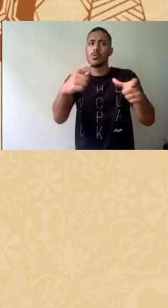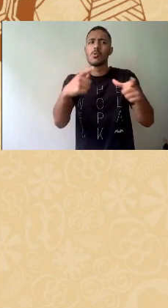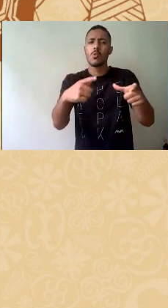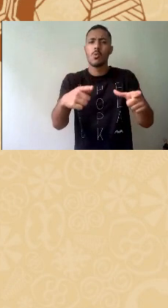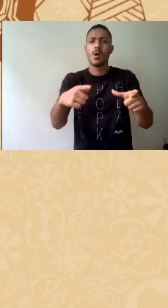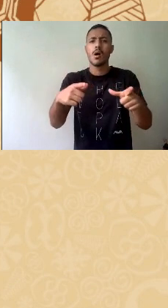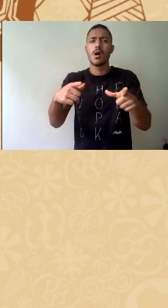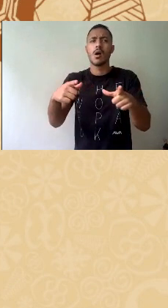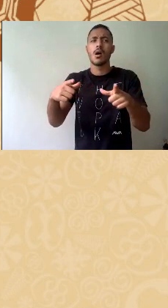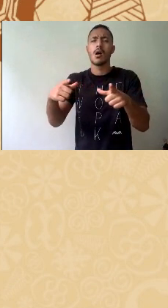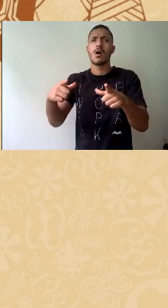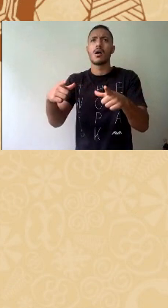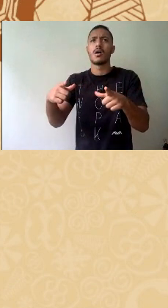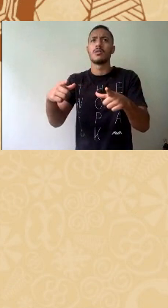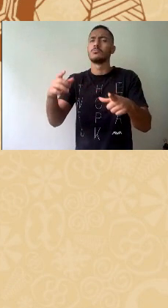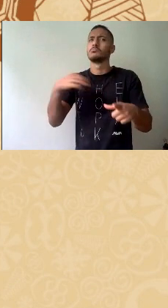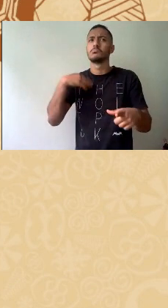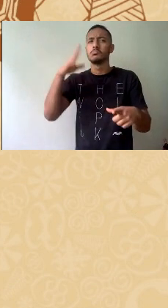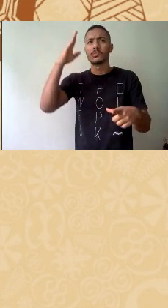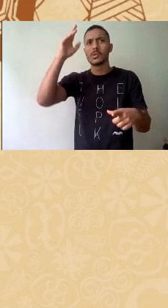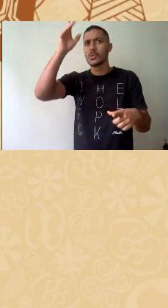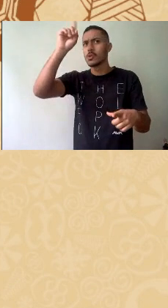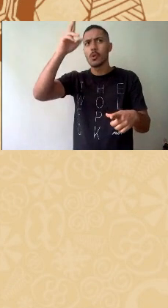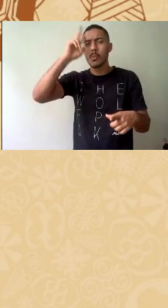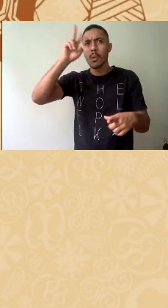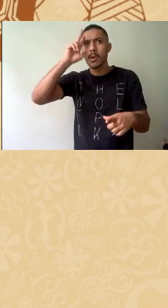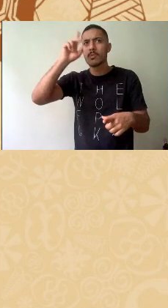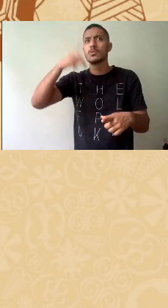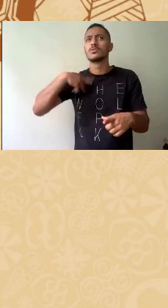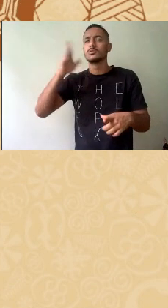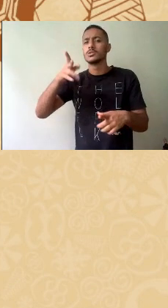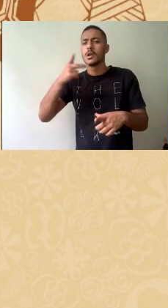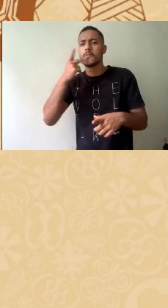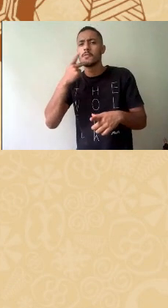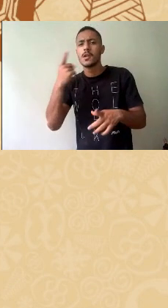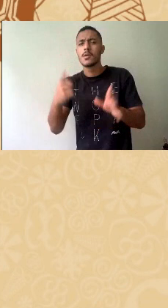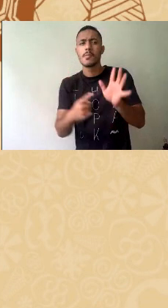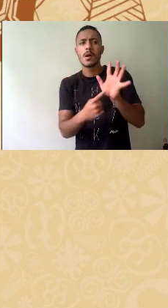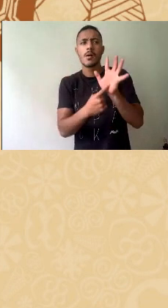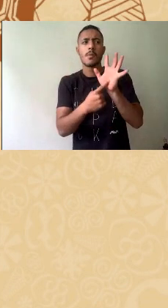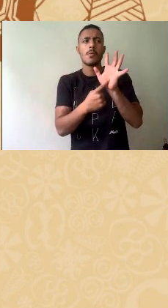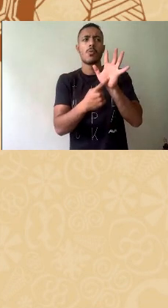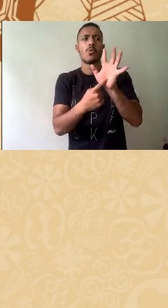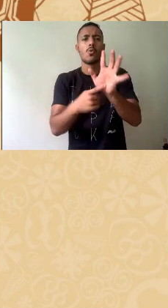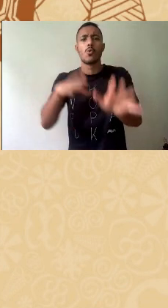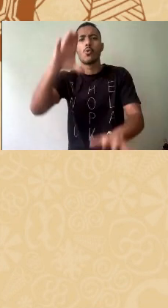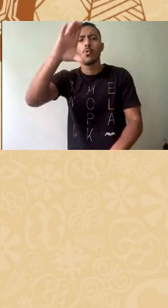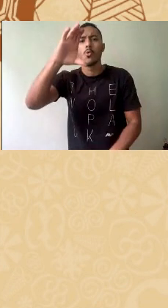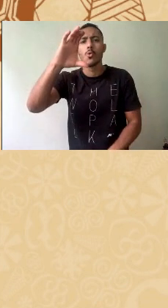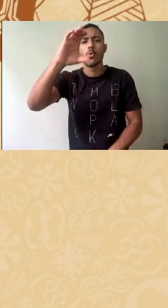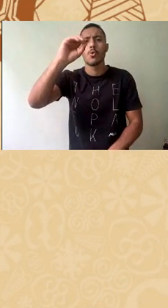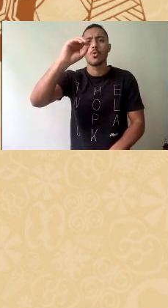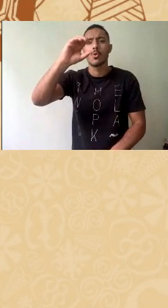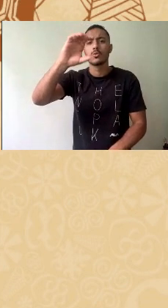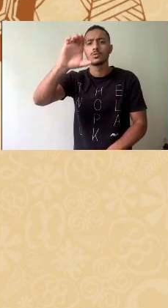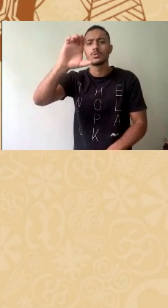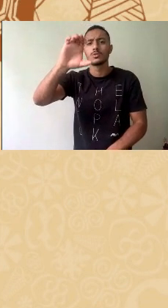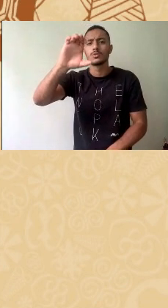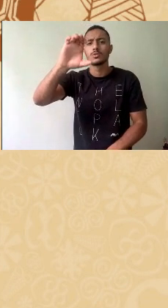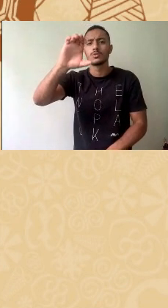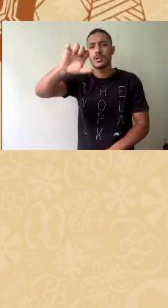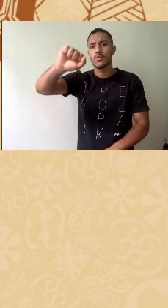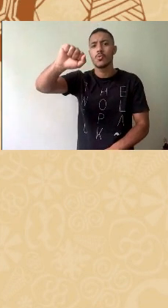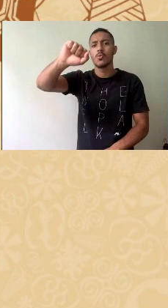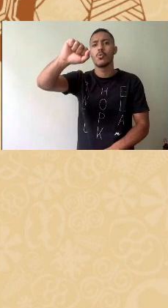eu não sei se eu já falei aqui, mas representando o conselho, no COPEM, o conselho penitenciário, e aí